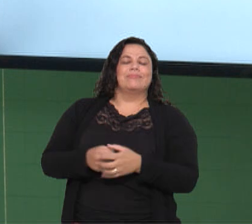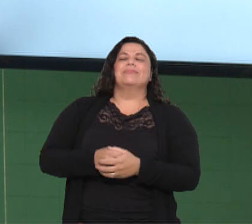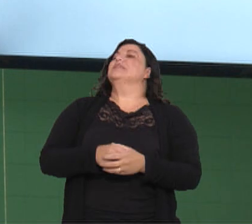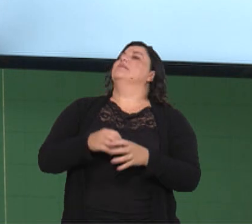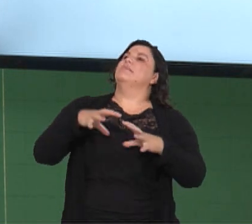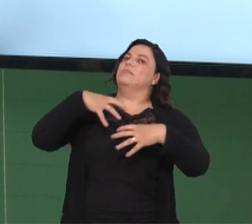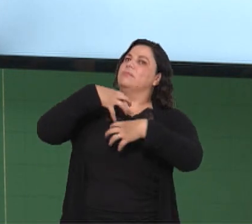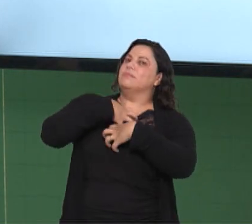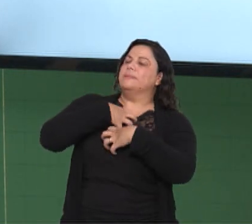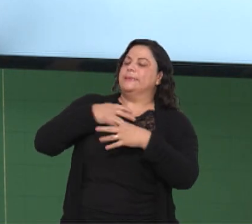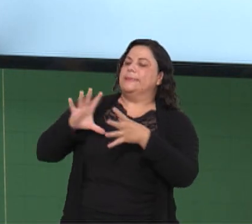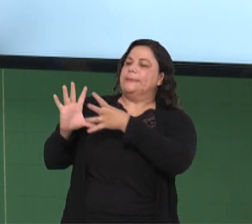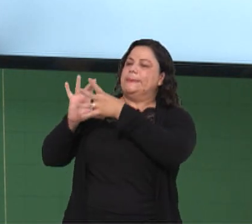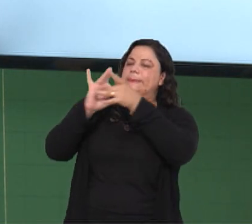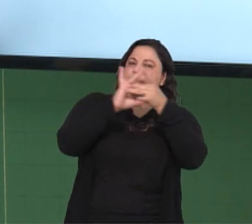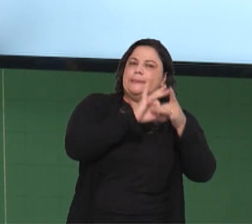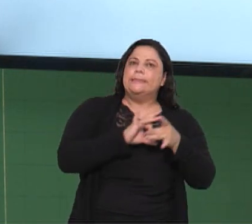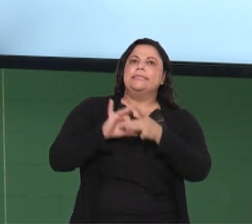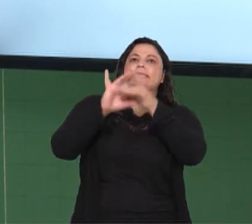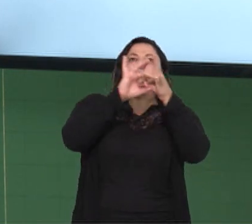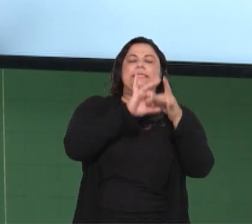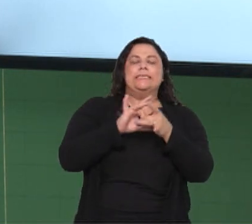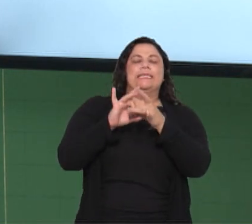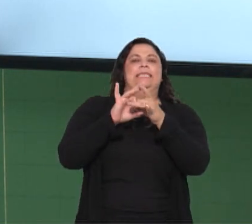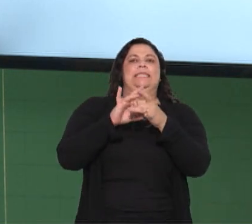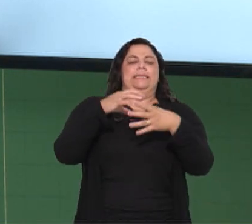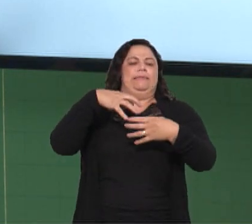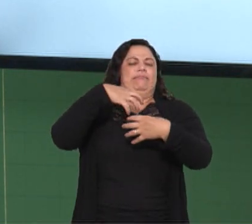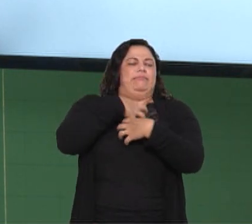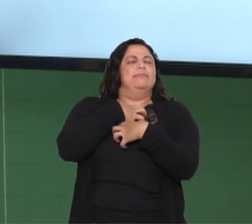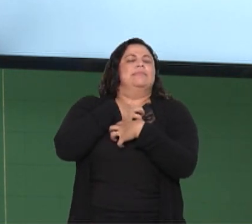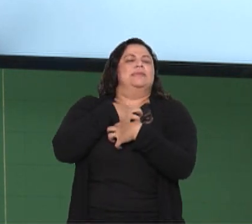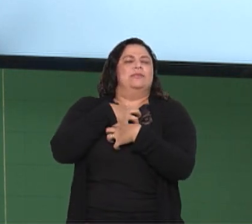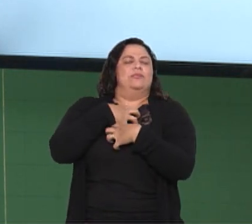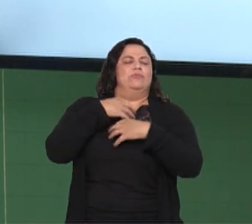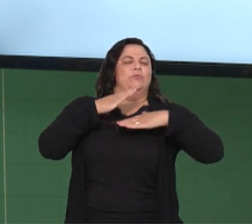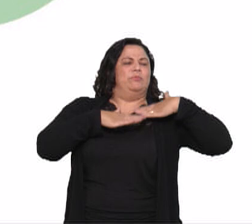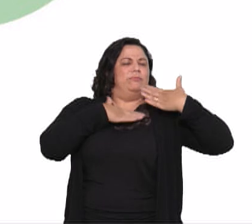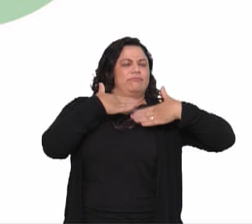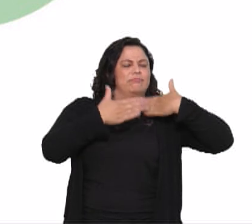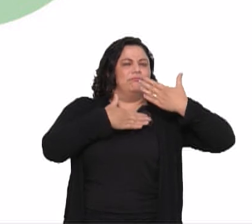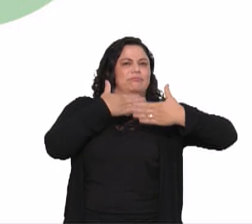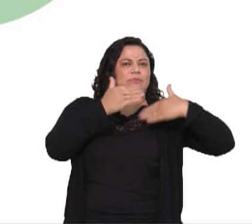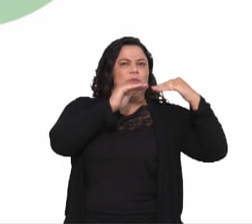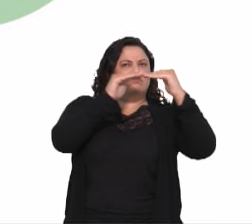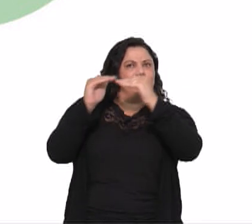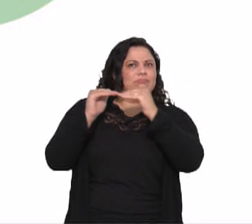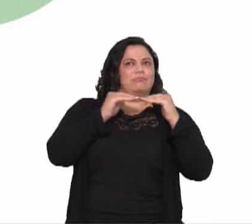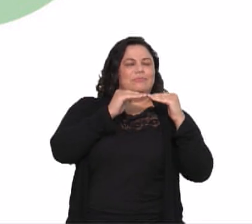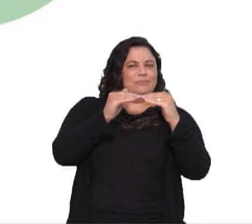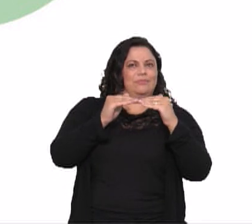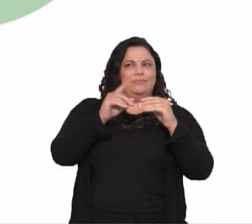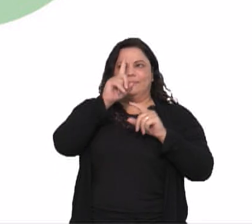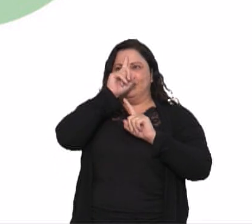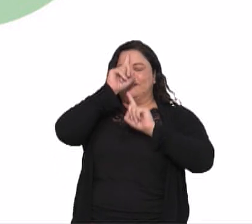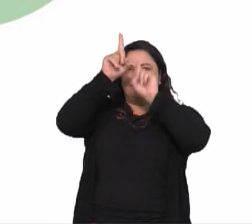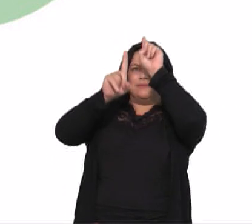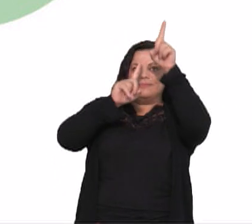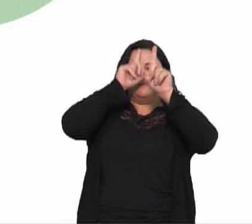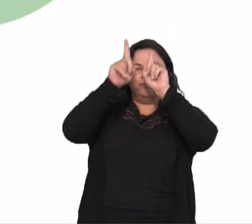né, mais atreladas ao mundo sensível, deveriam produzir coisas que estivessem de acordo com essa ideia. Então, eles vão ser